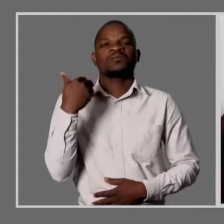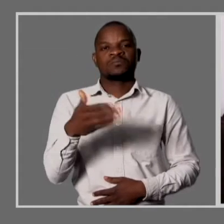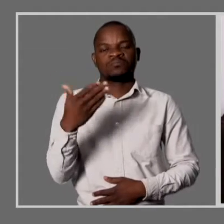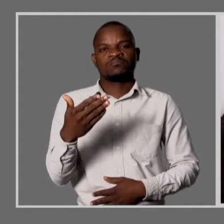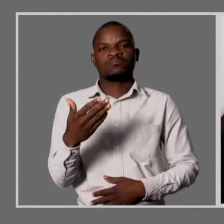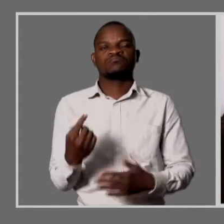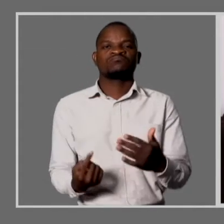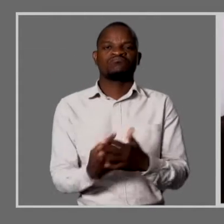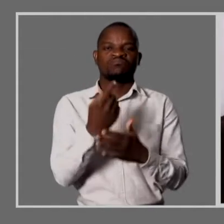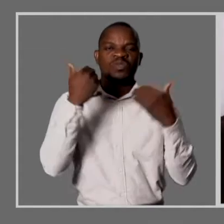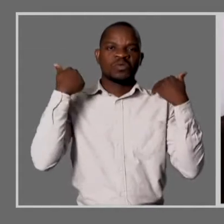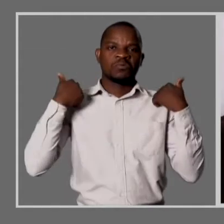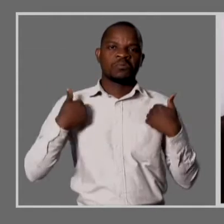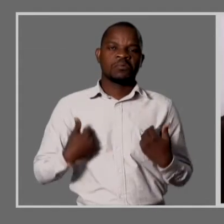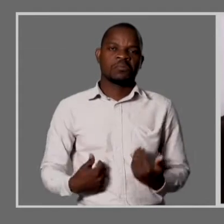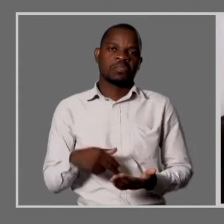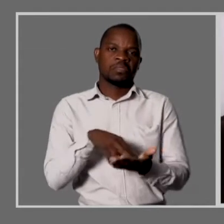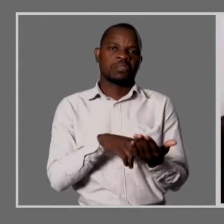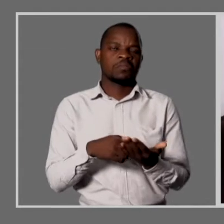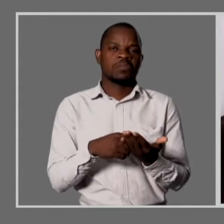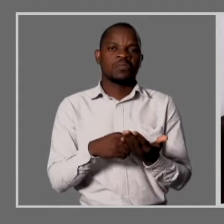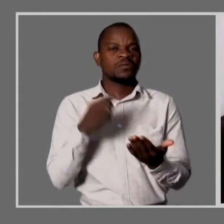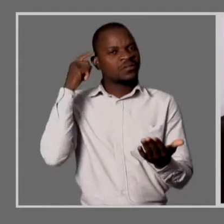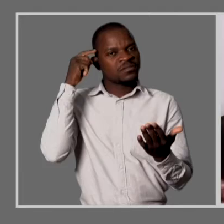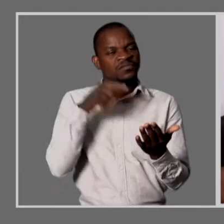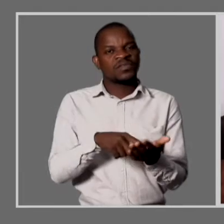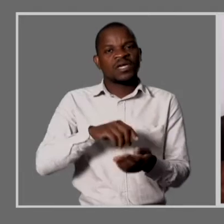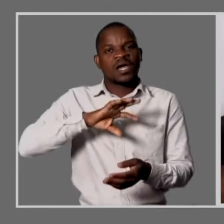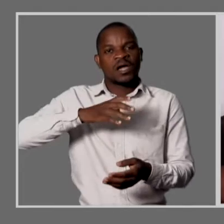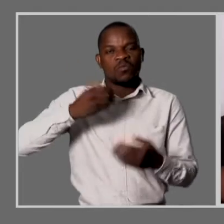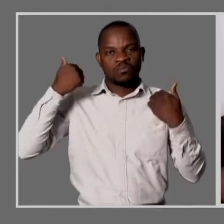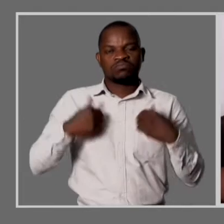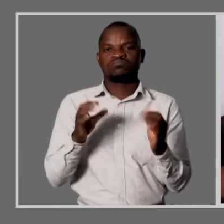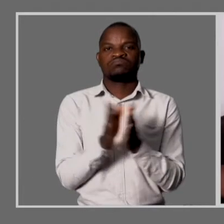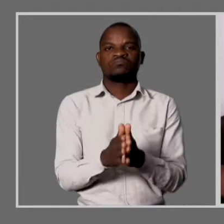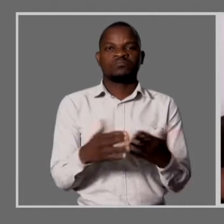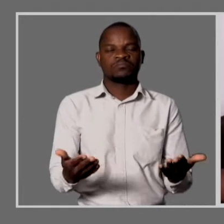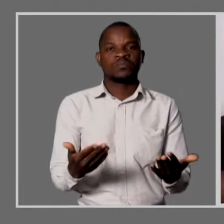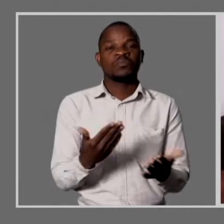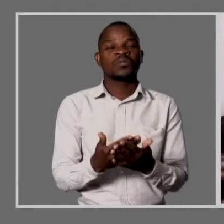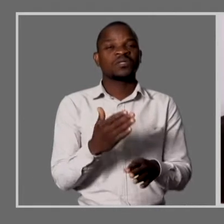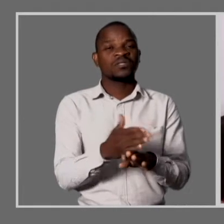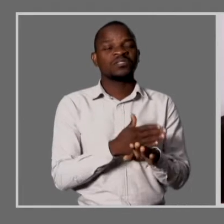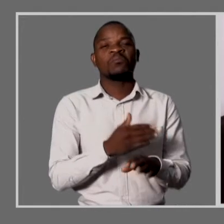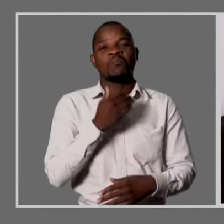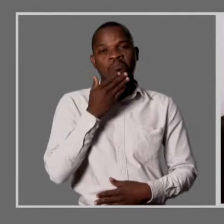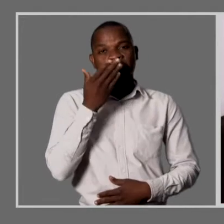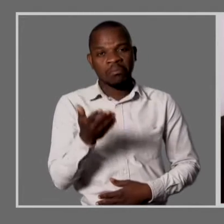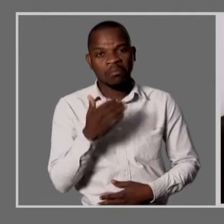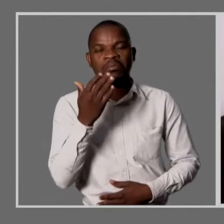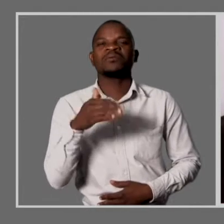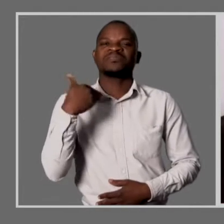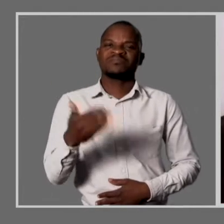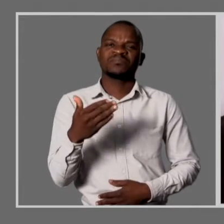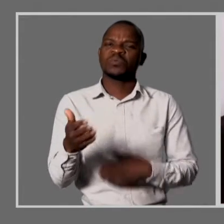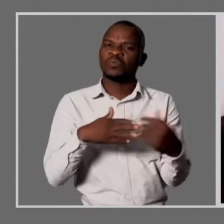gestação, resultando em desidratação. Eu tive muitos vômitos, vômitos mesmo, eu não conseguia comer quase nada.